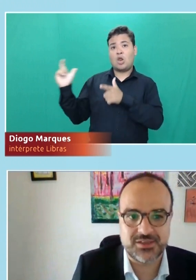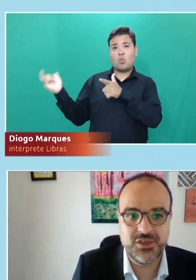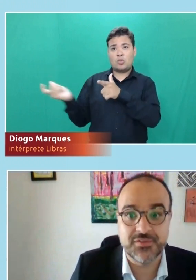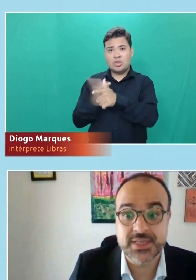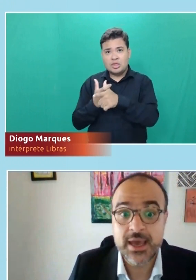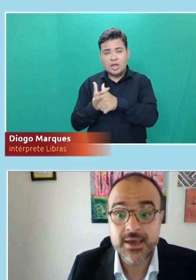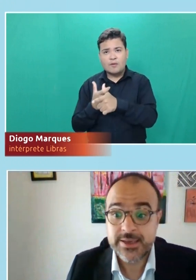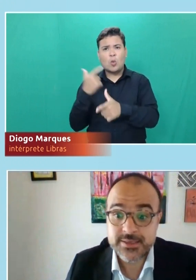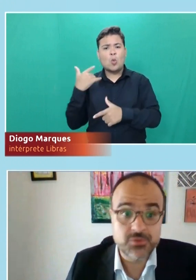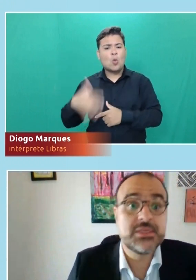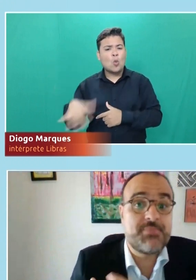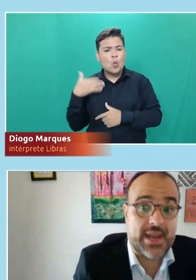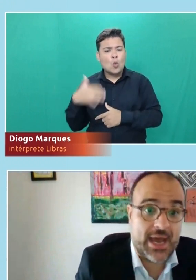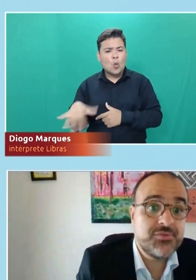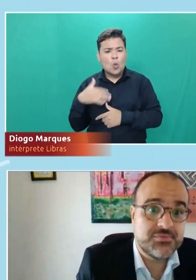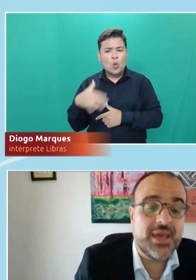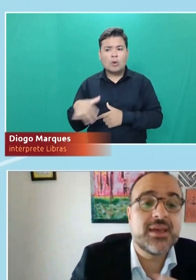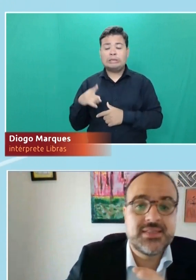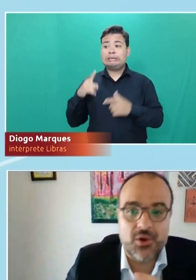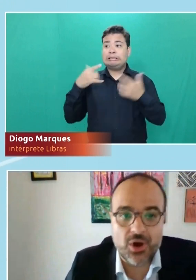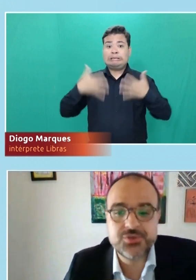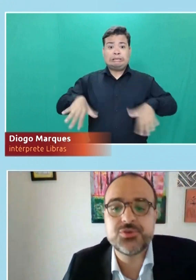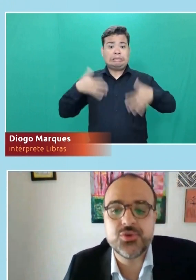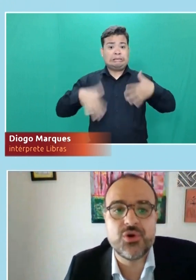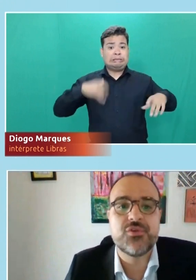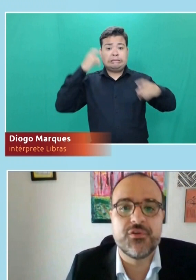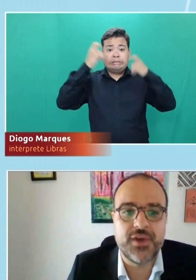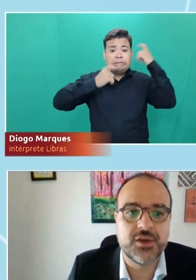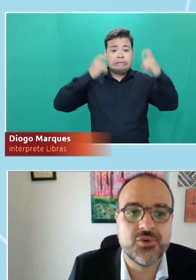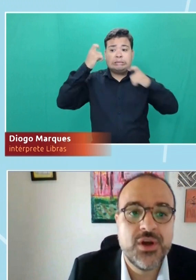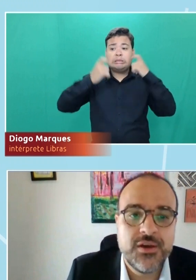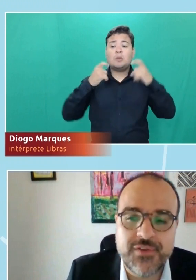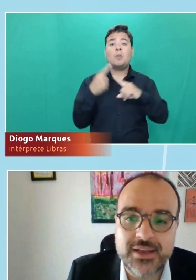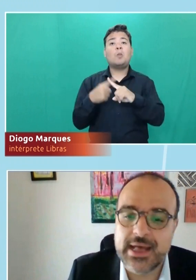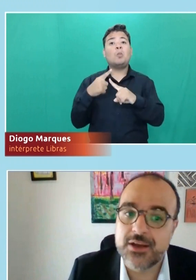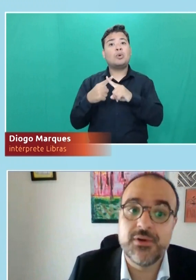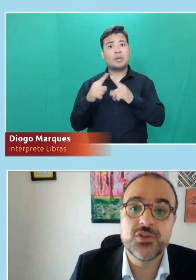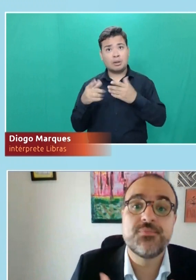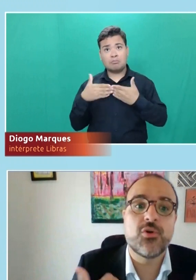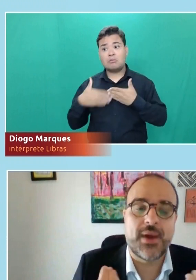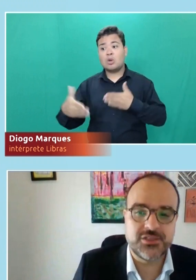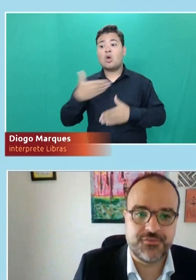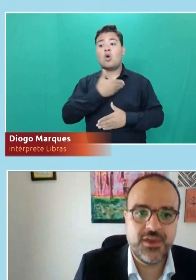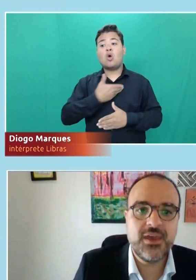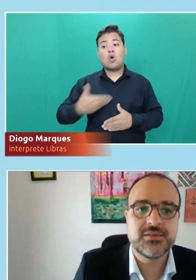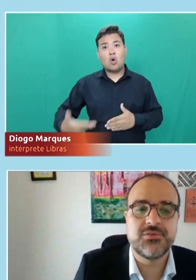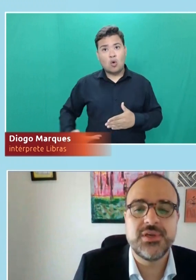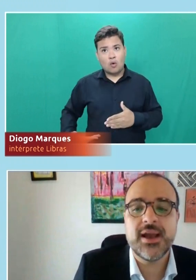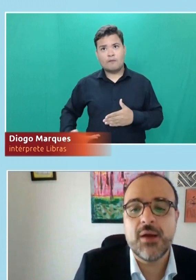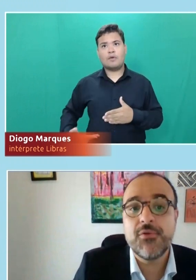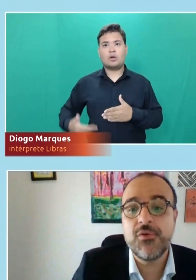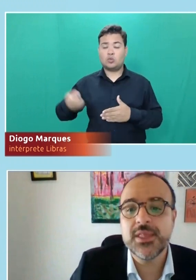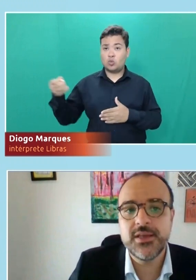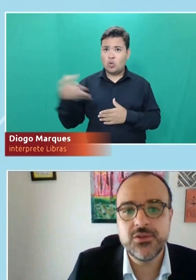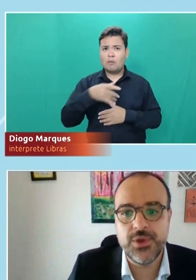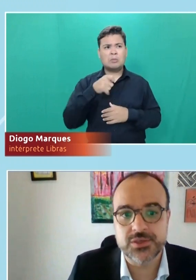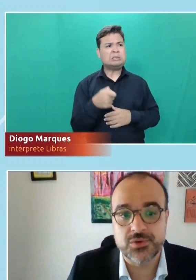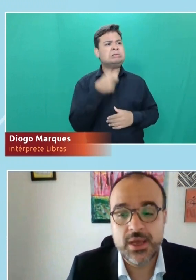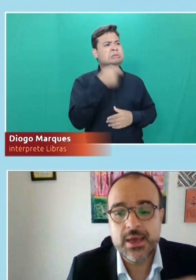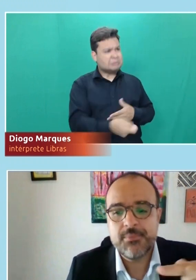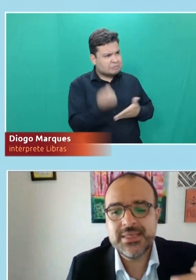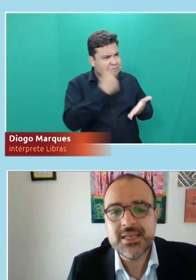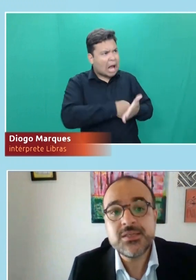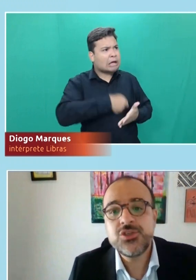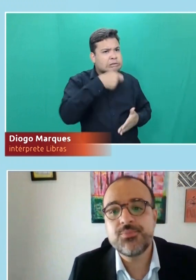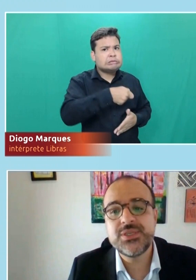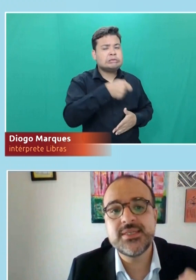muito significativas, estão desesperados, né, receosos de que o novo governo vai lhes dar uma vida um pouco mais difícil e acabam fomentando